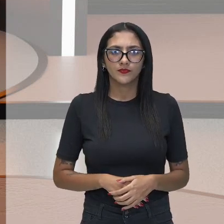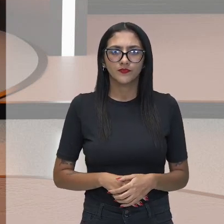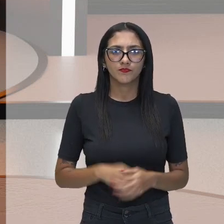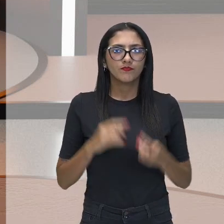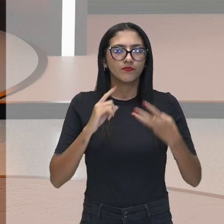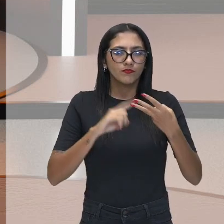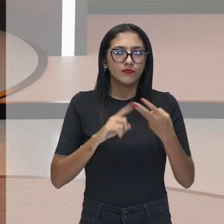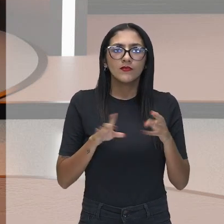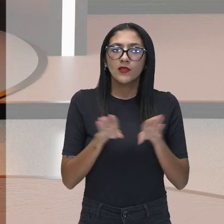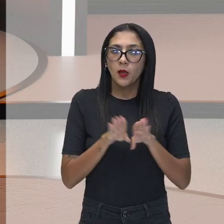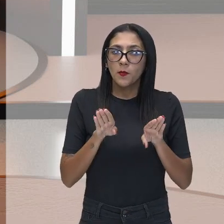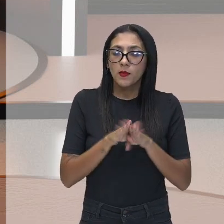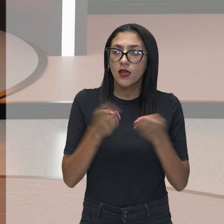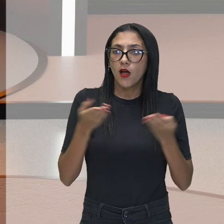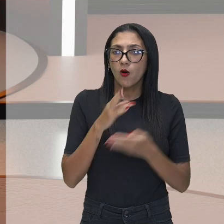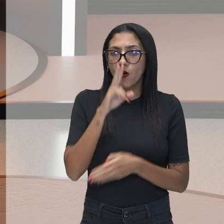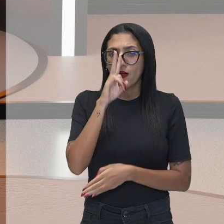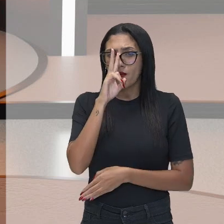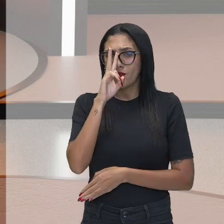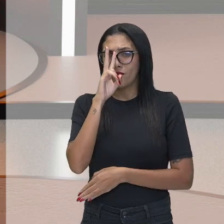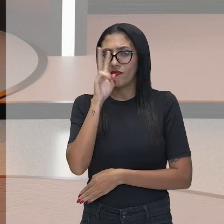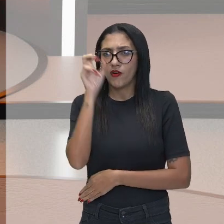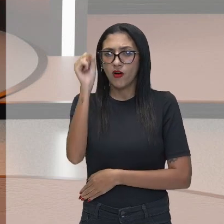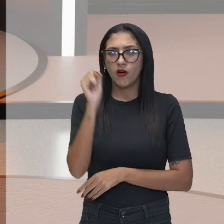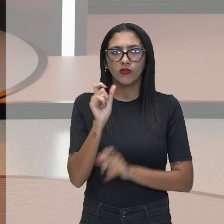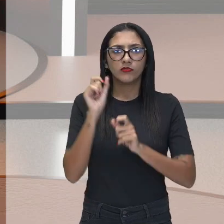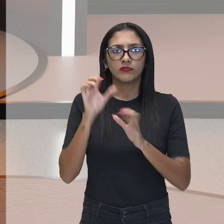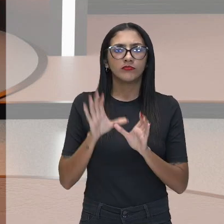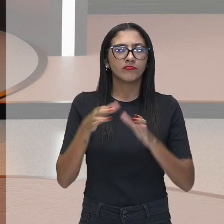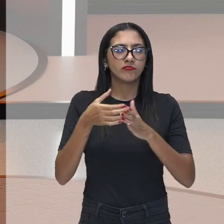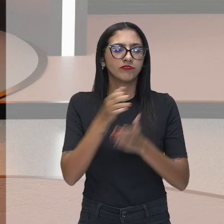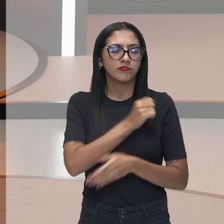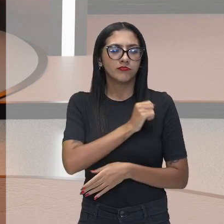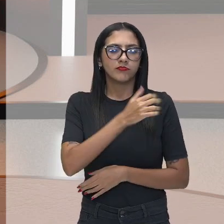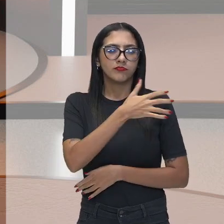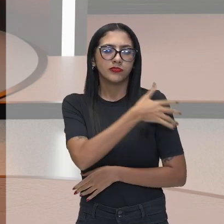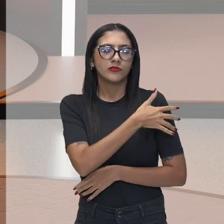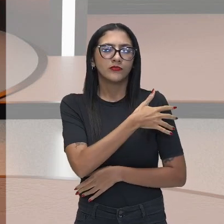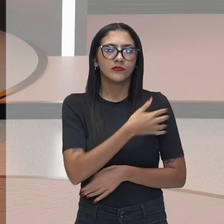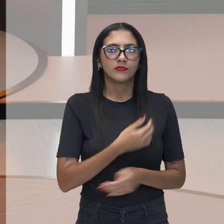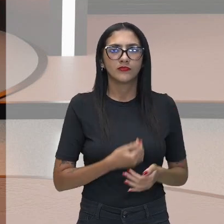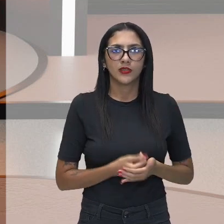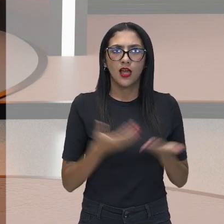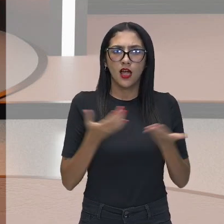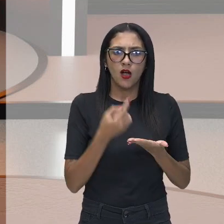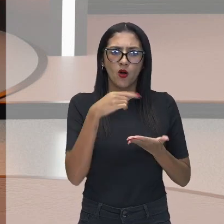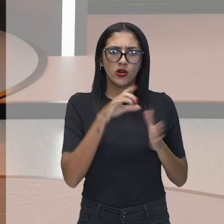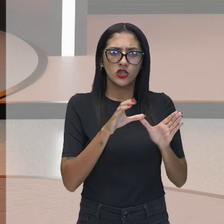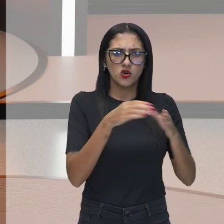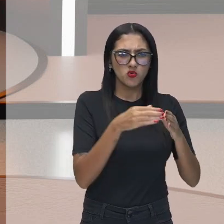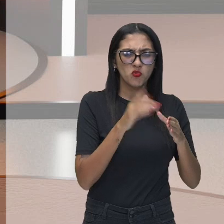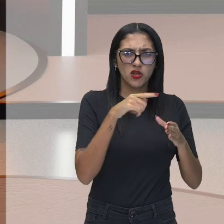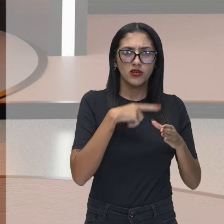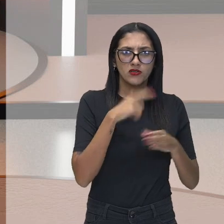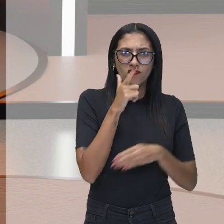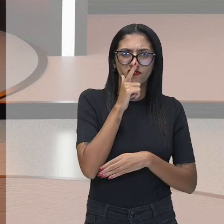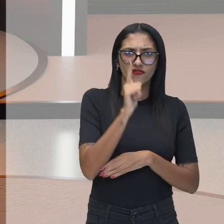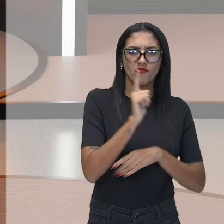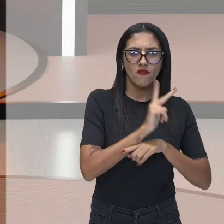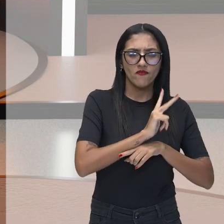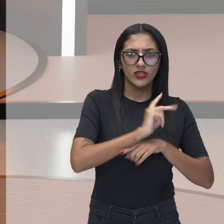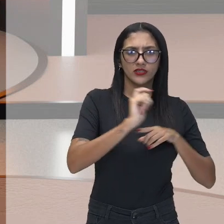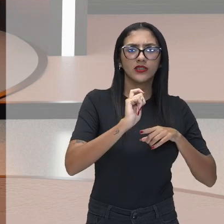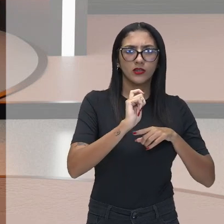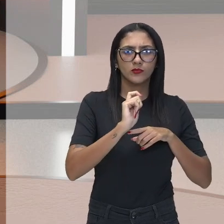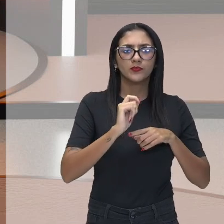fortalecimento do exército, principalmente pautado na questão de quê? De ter ido para a guerra, de ter voltado vitorioso, e com isso exigir também